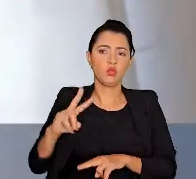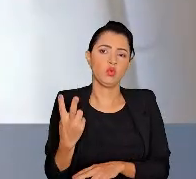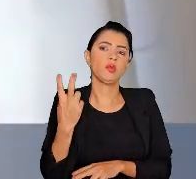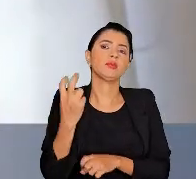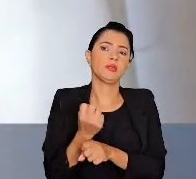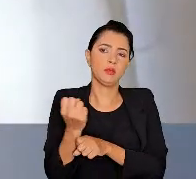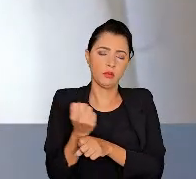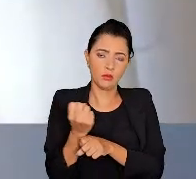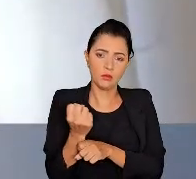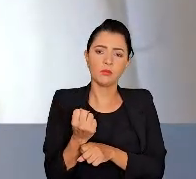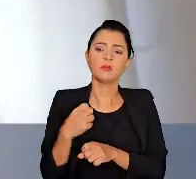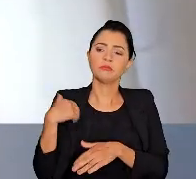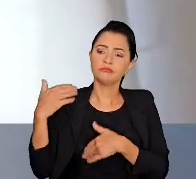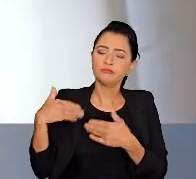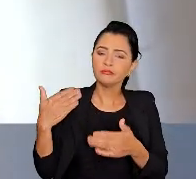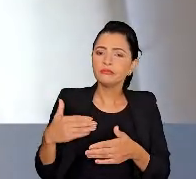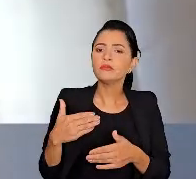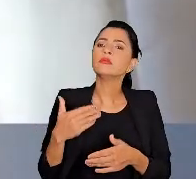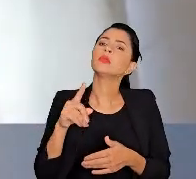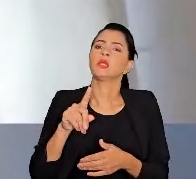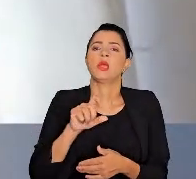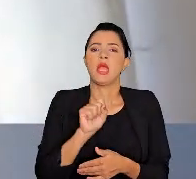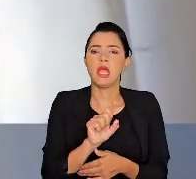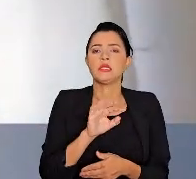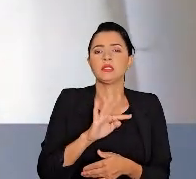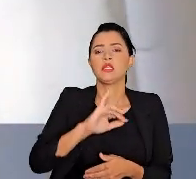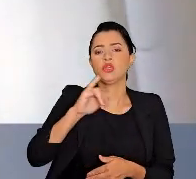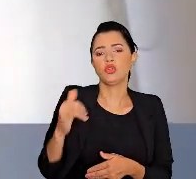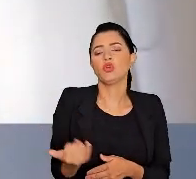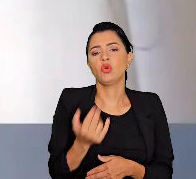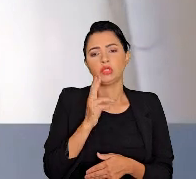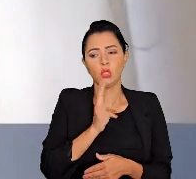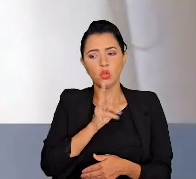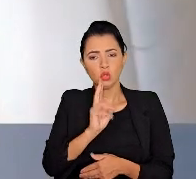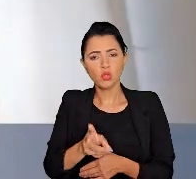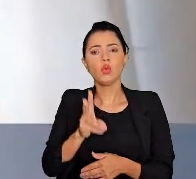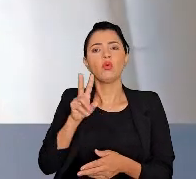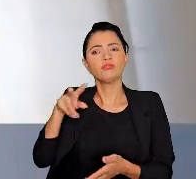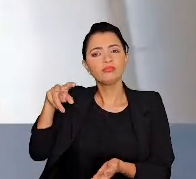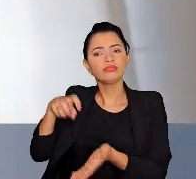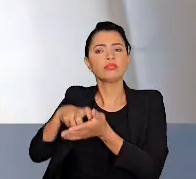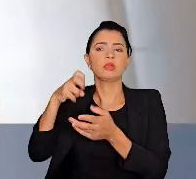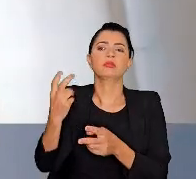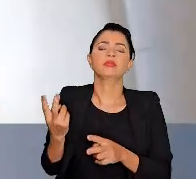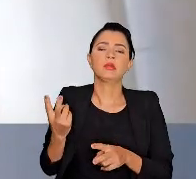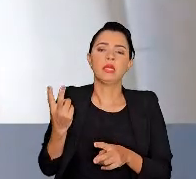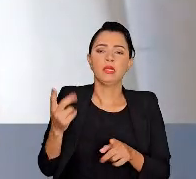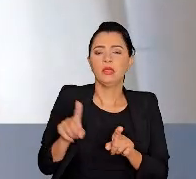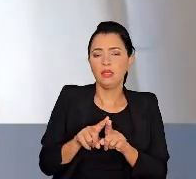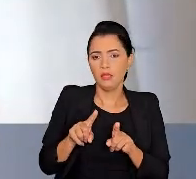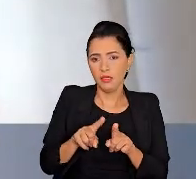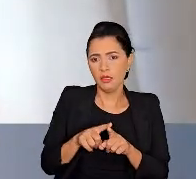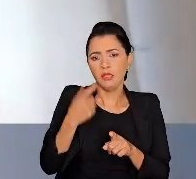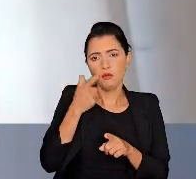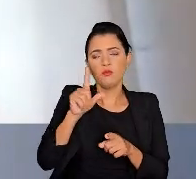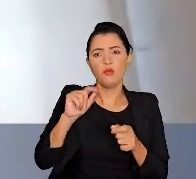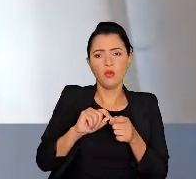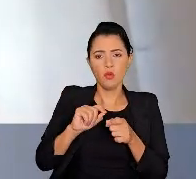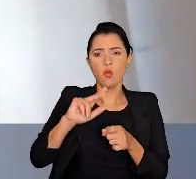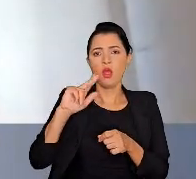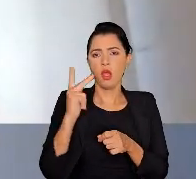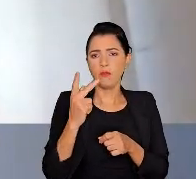O processo passou pelo STJ, que manteve a condenação e foi impetrado um habeas